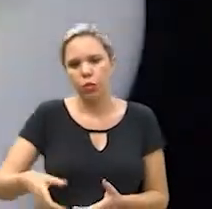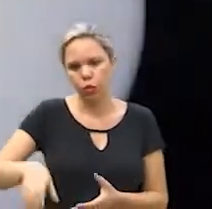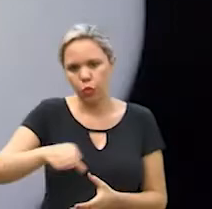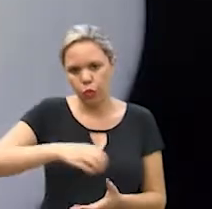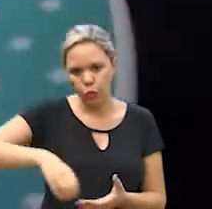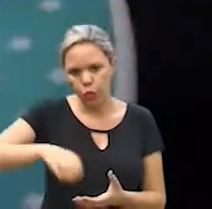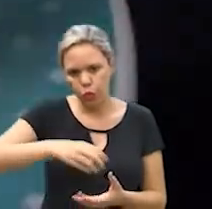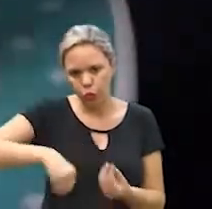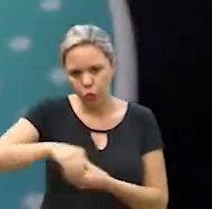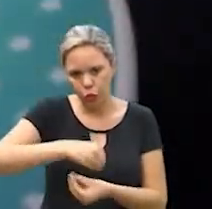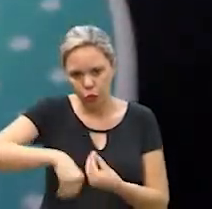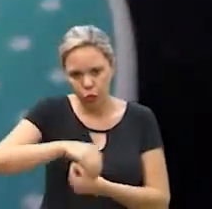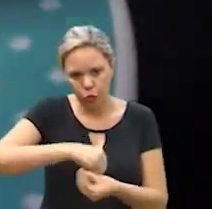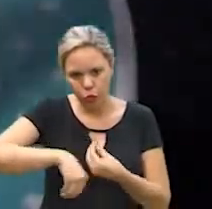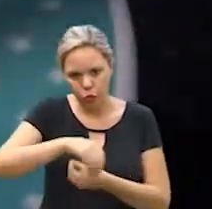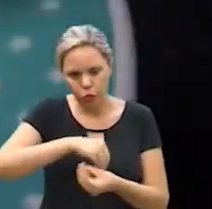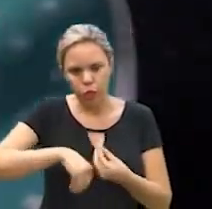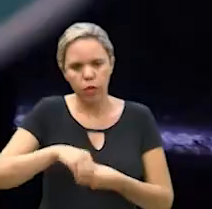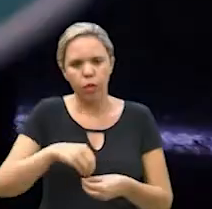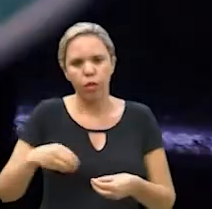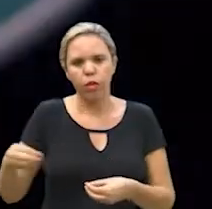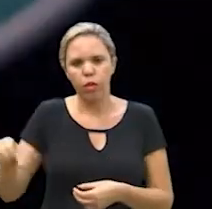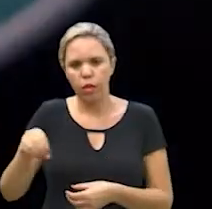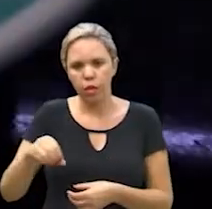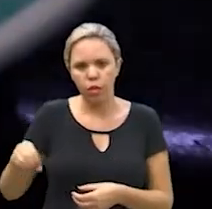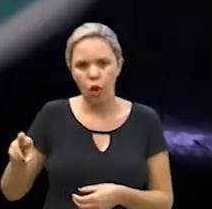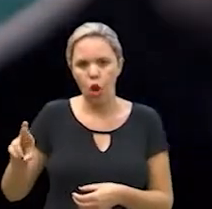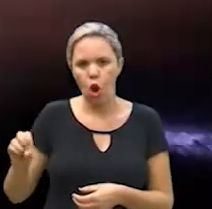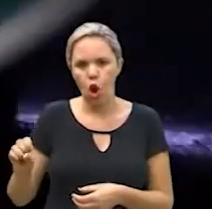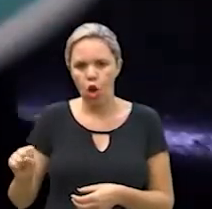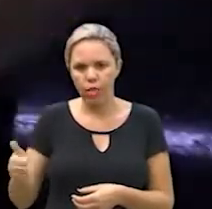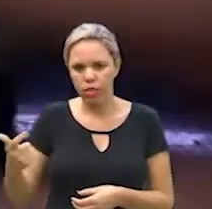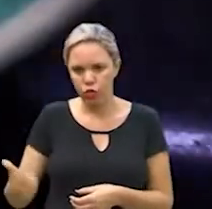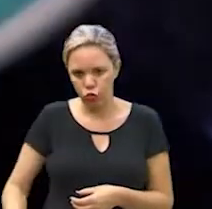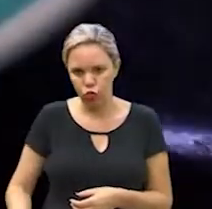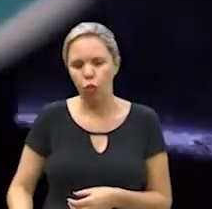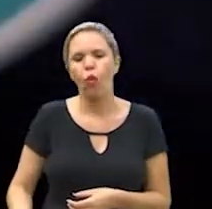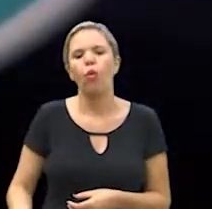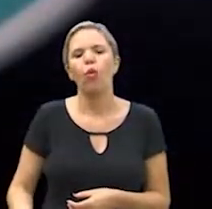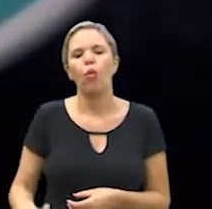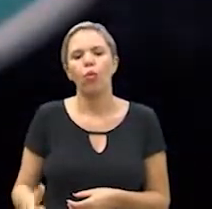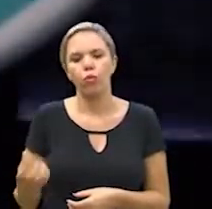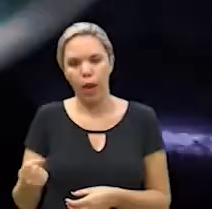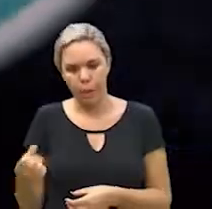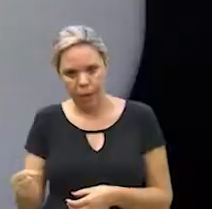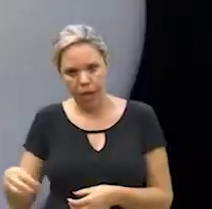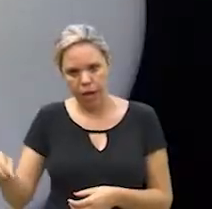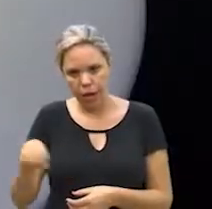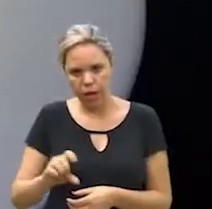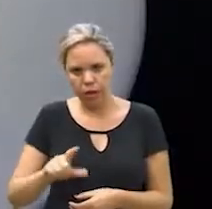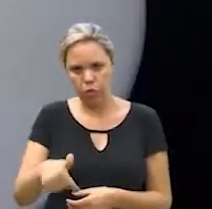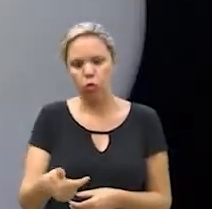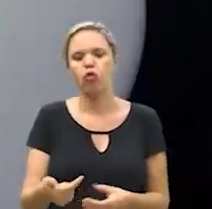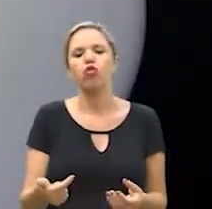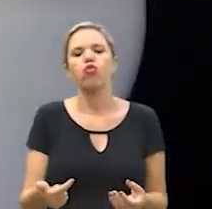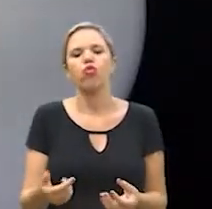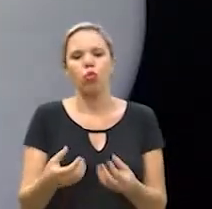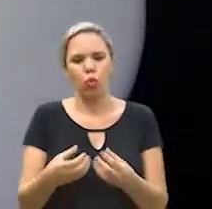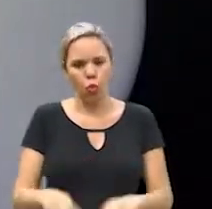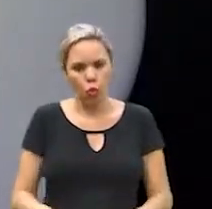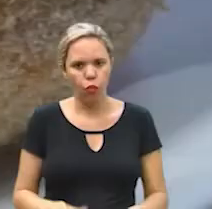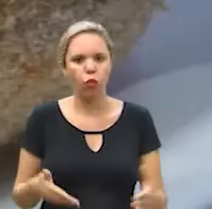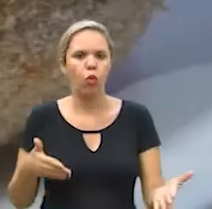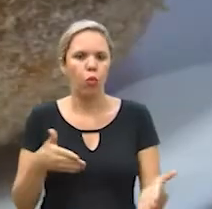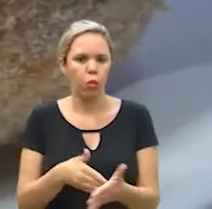ovo batido e depois na farinha de rosca. Mais uma vez, passe na farinha de trigo, no ovo e